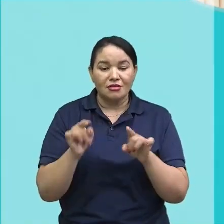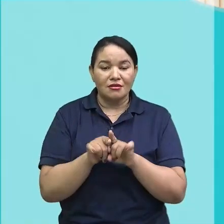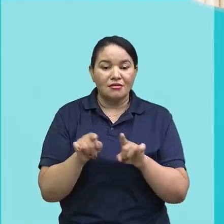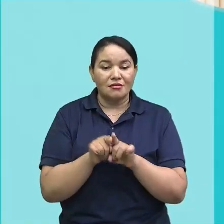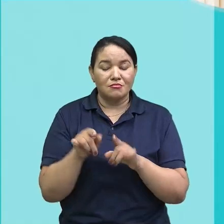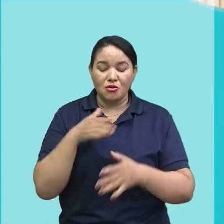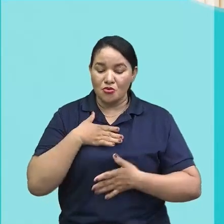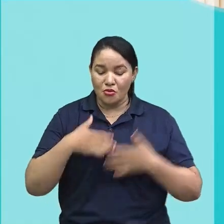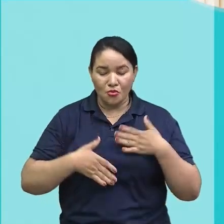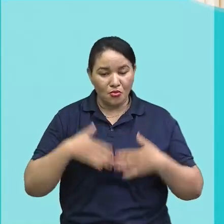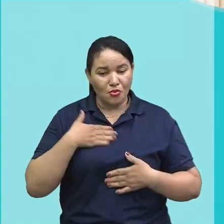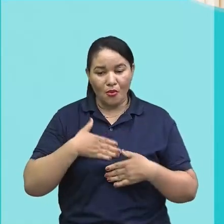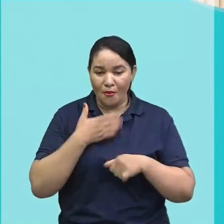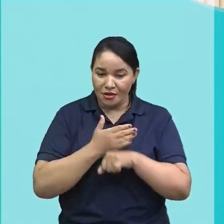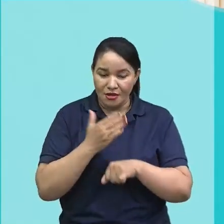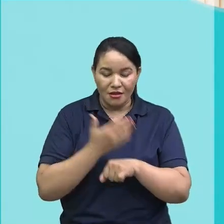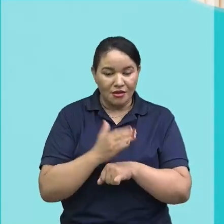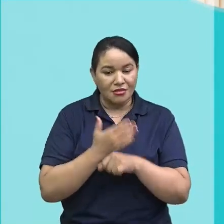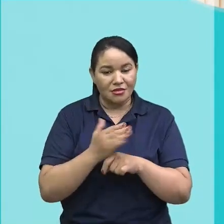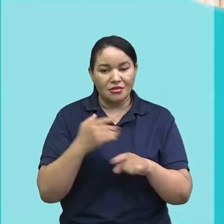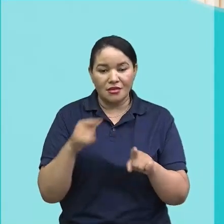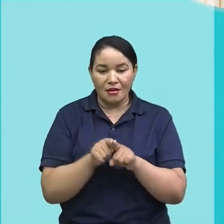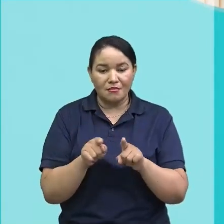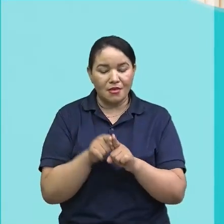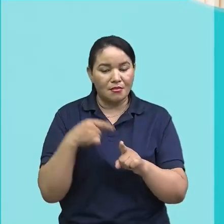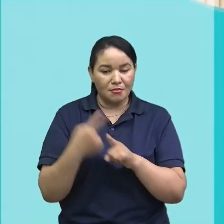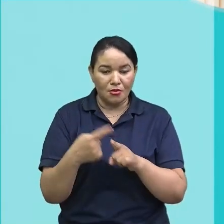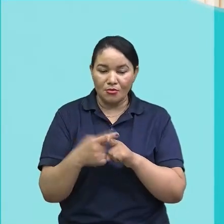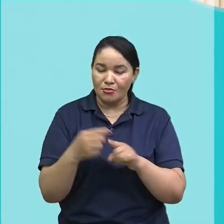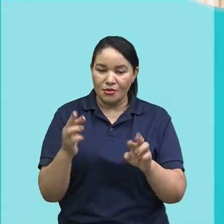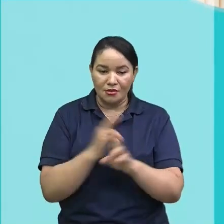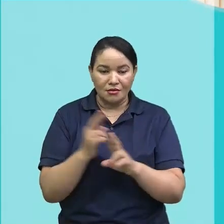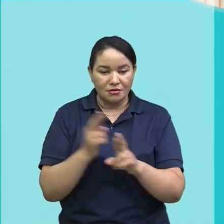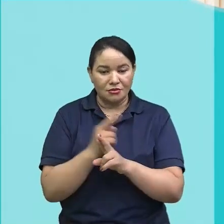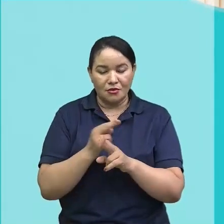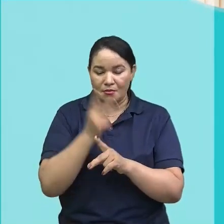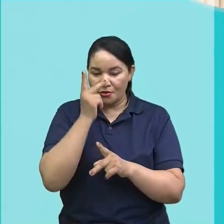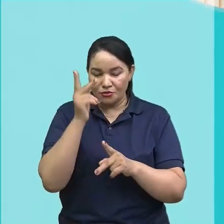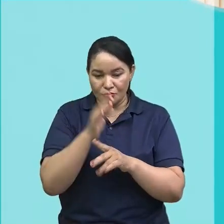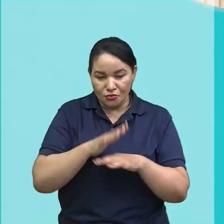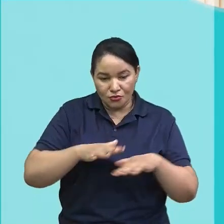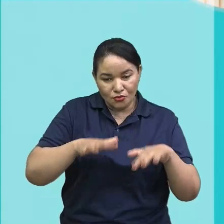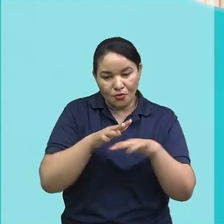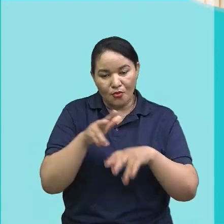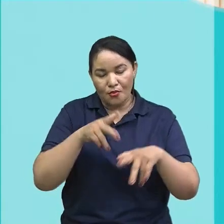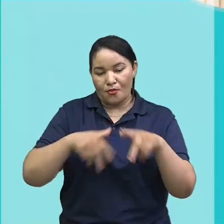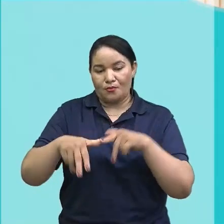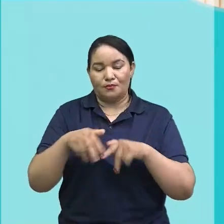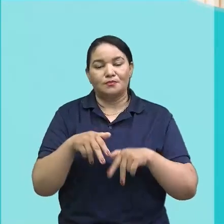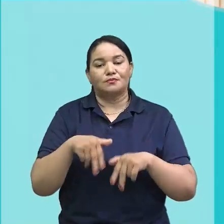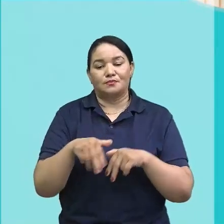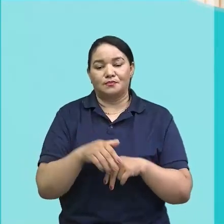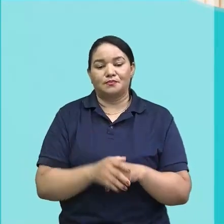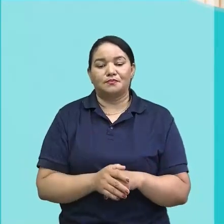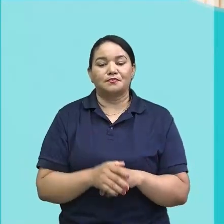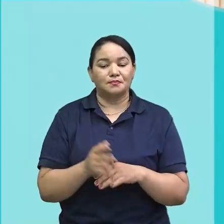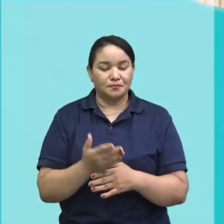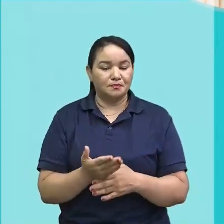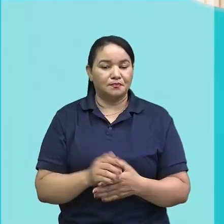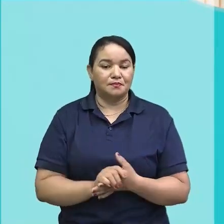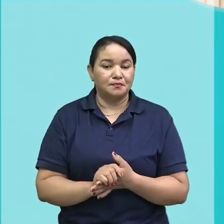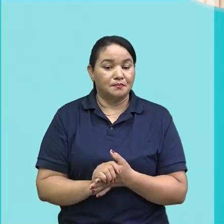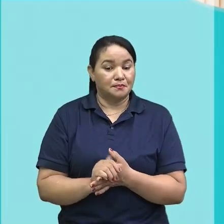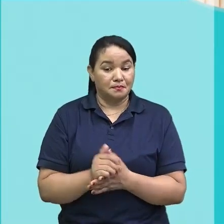consciência corporal, porque eu também me relaciono com outras pessoas. Então, vamos perceber que não é apenas